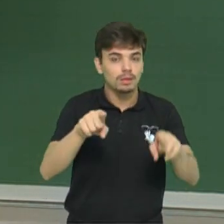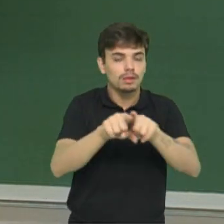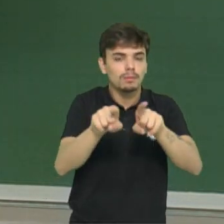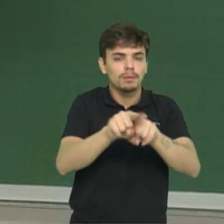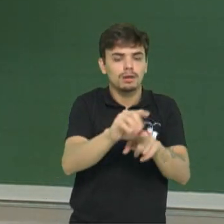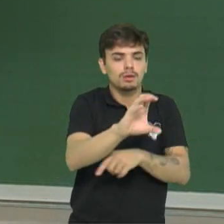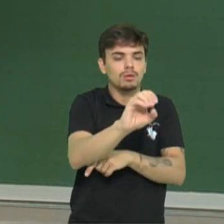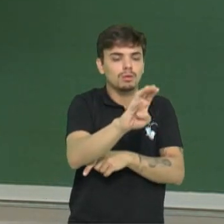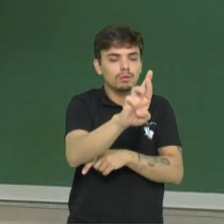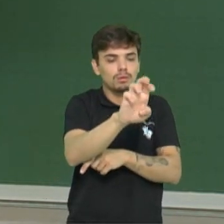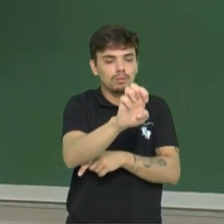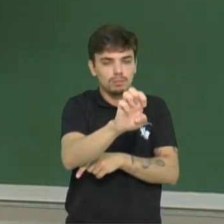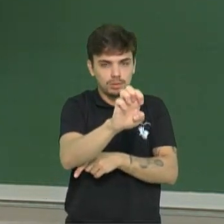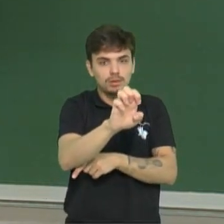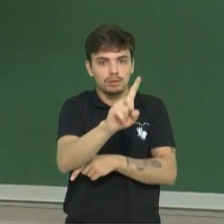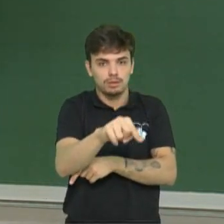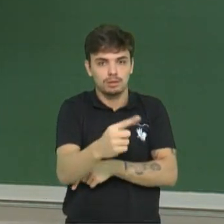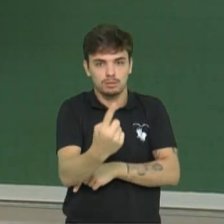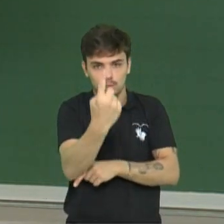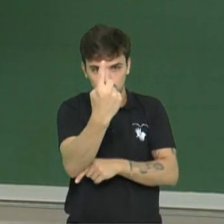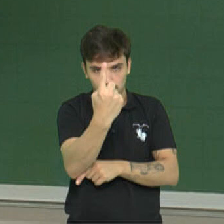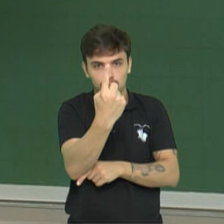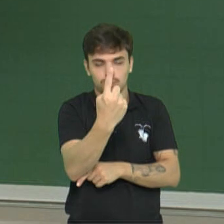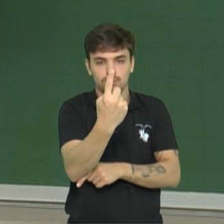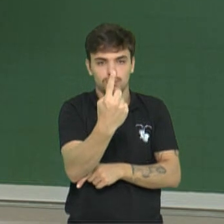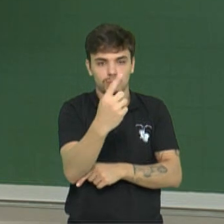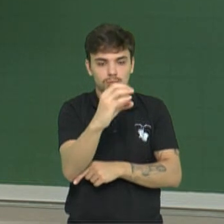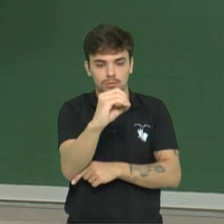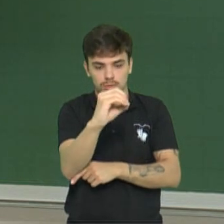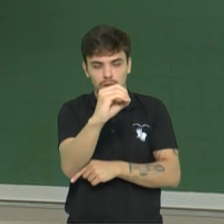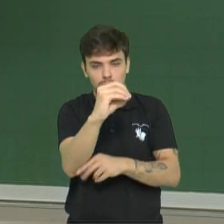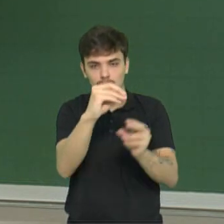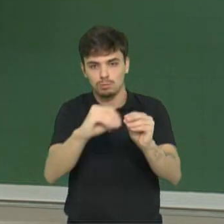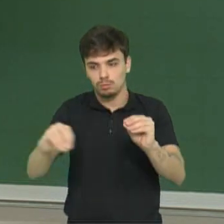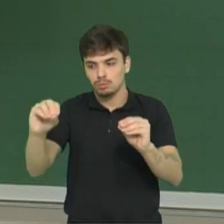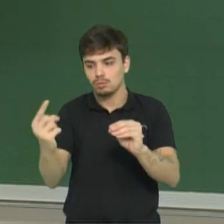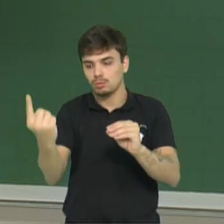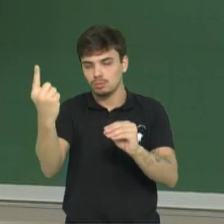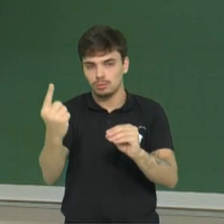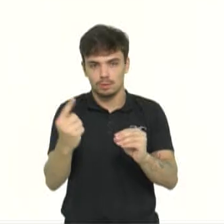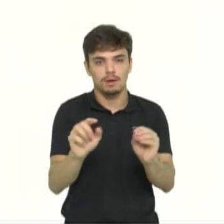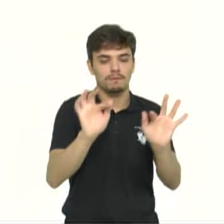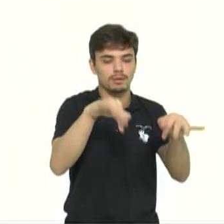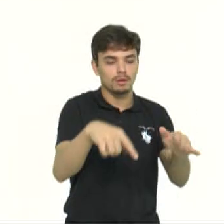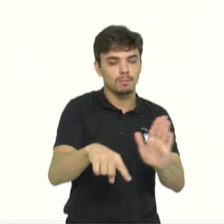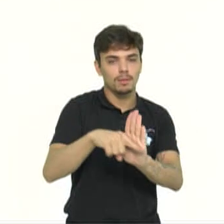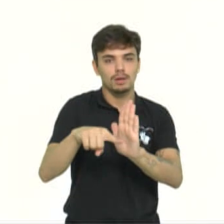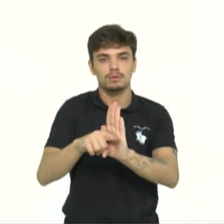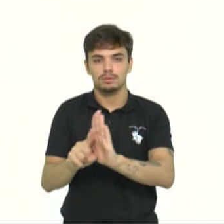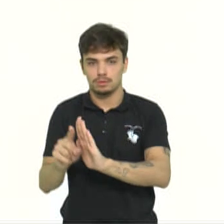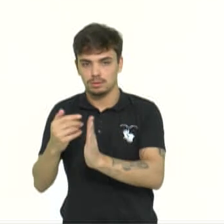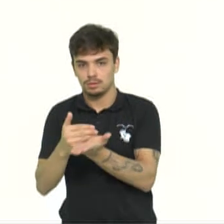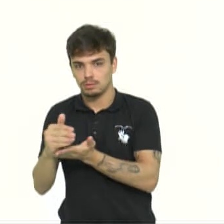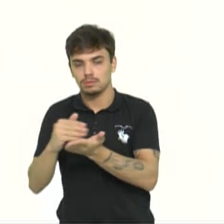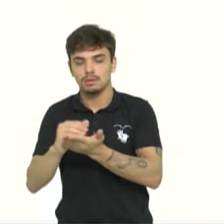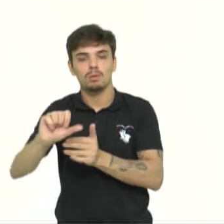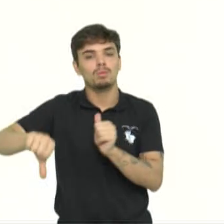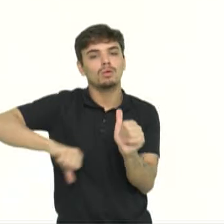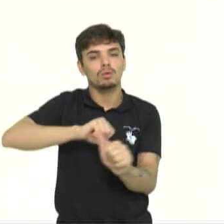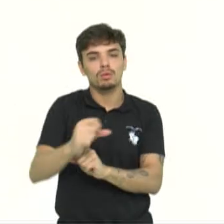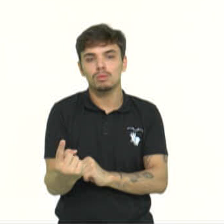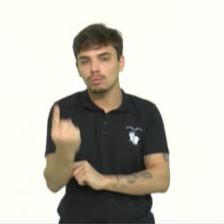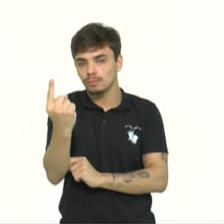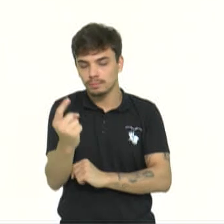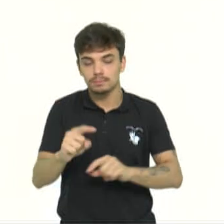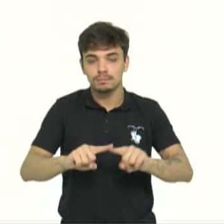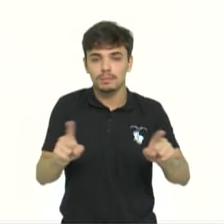do cobre, que era 1... Era 0 e ficou para 1, então final menos inicial, ele teve uma mudança de 1. Mas como a